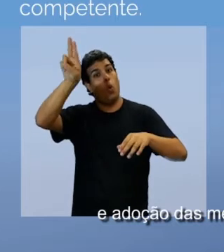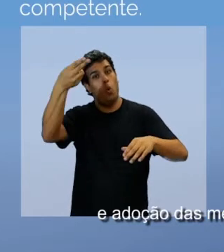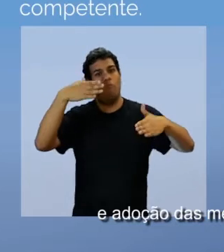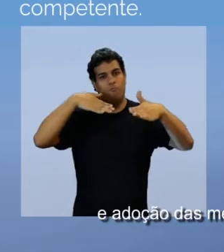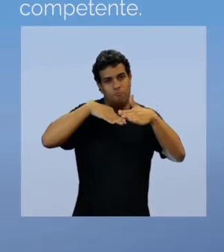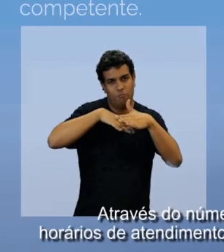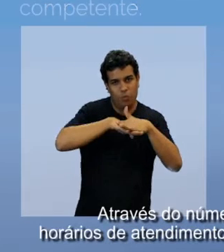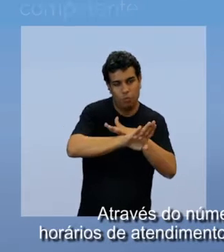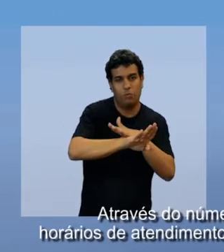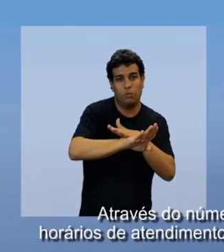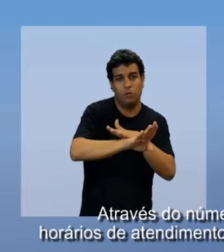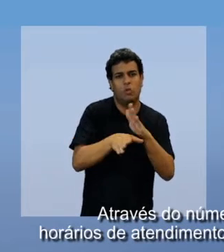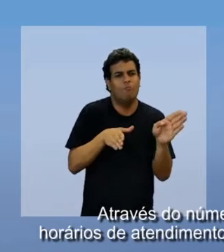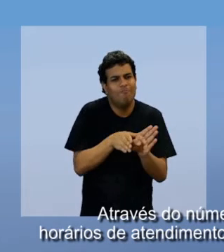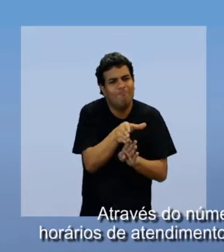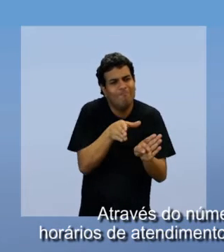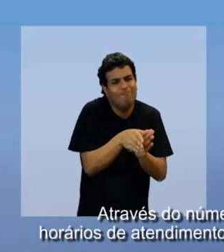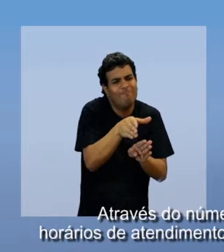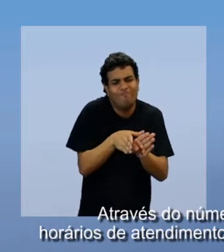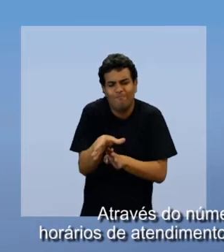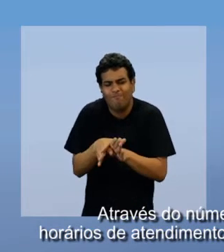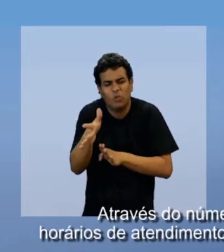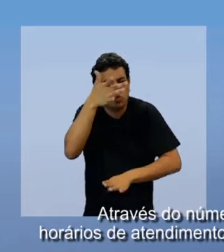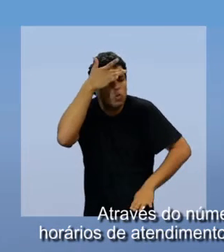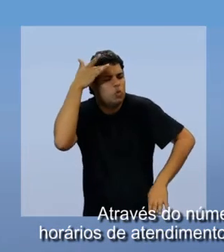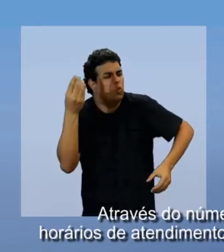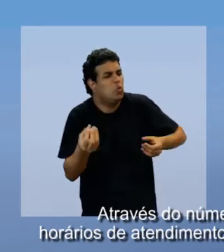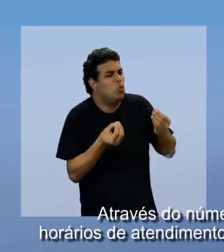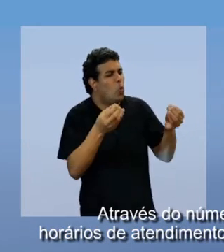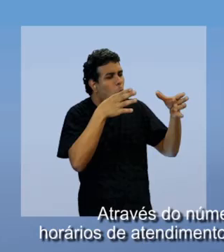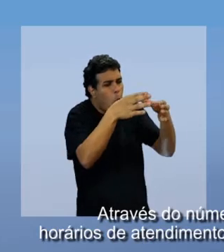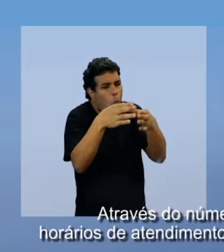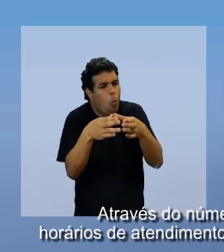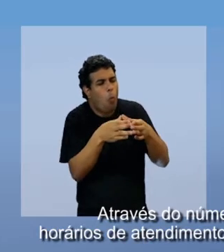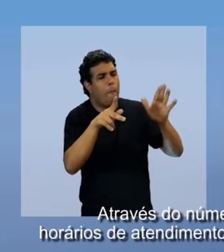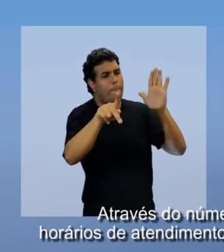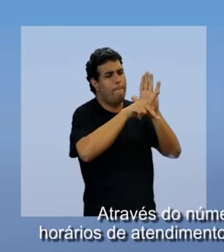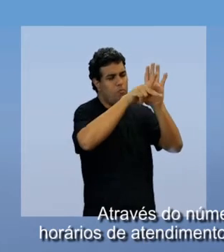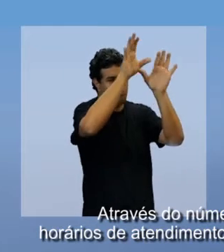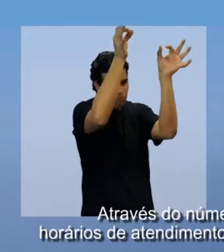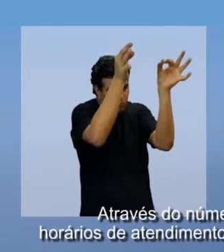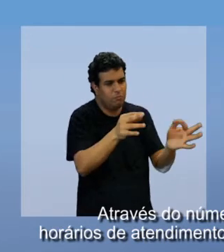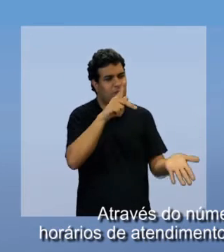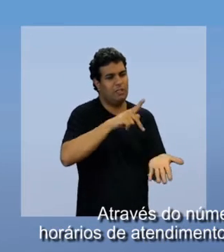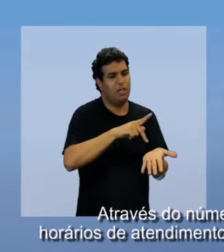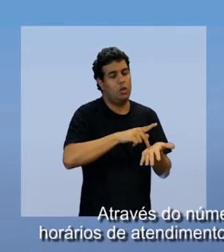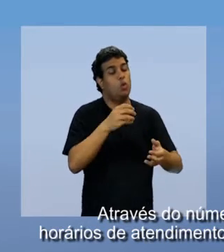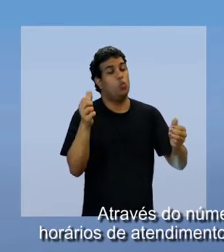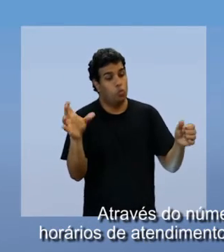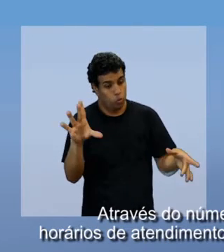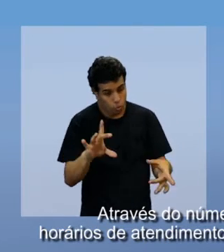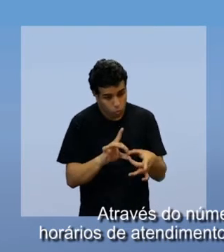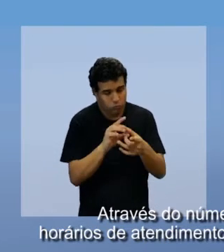órgão competente. Através do número do protocolo senha, a qualquer momento pela internet ou nos horários